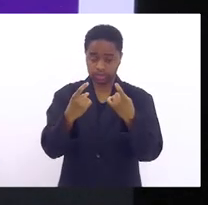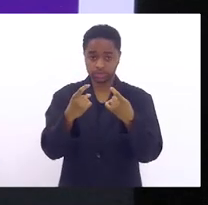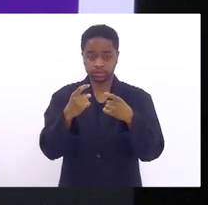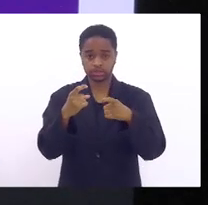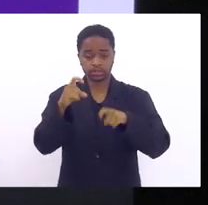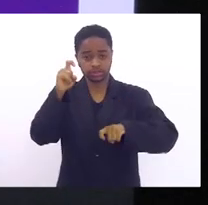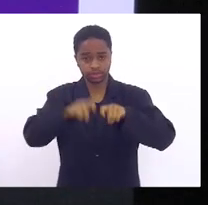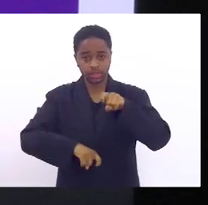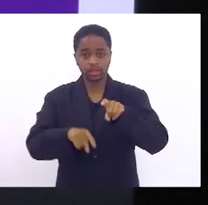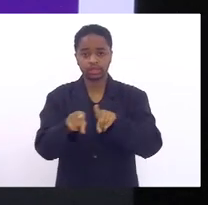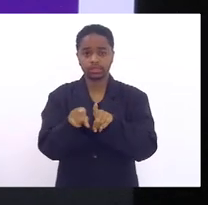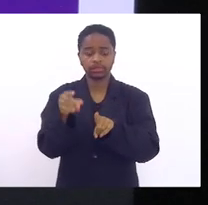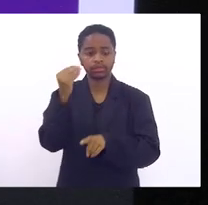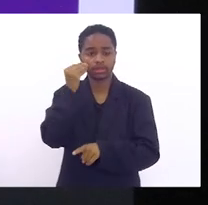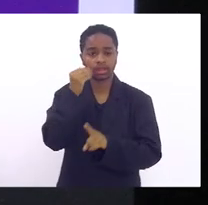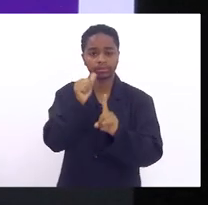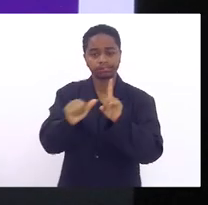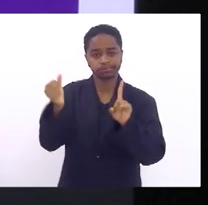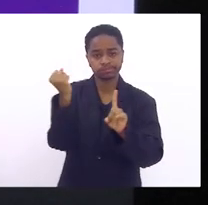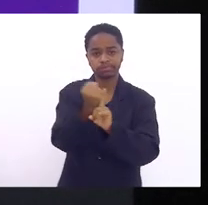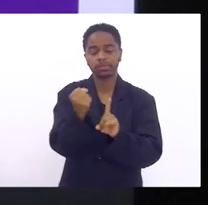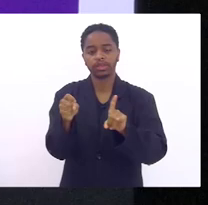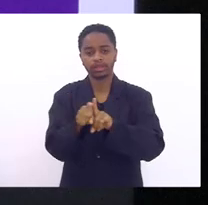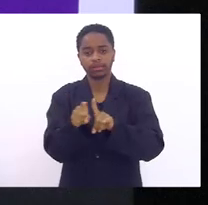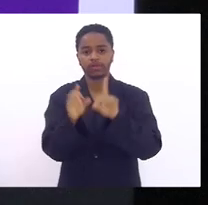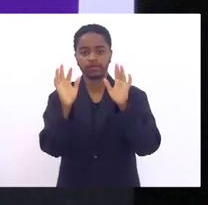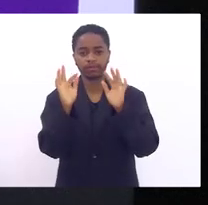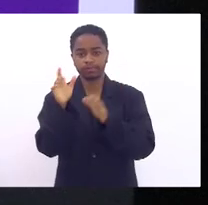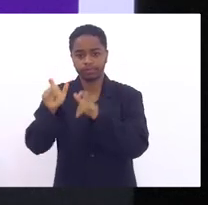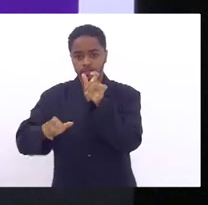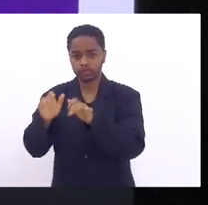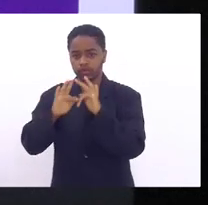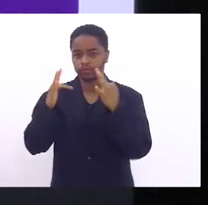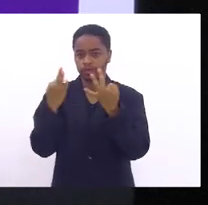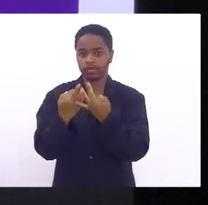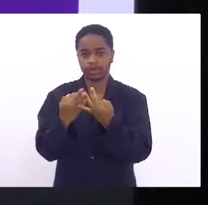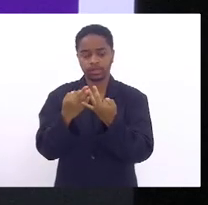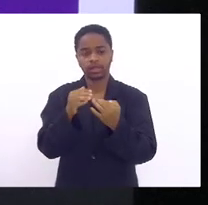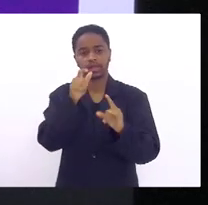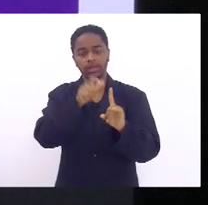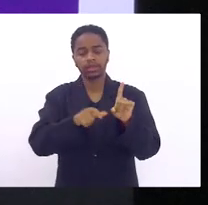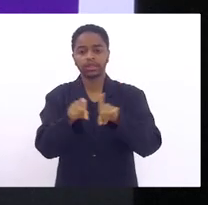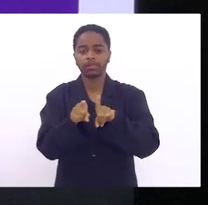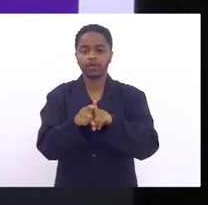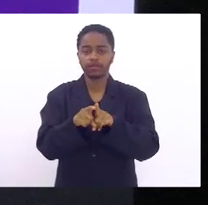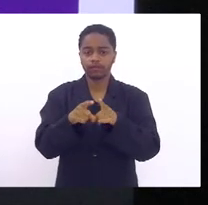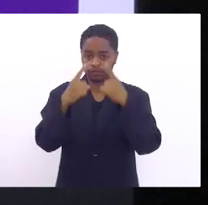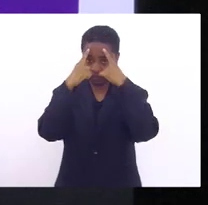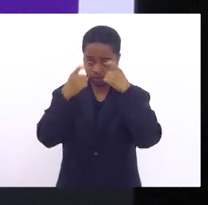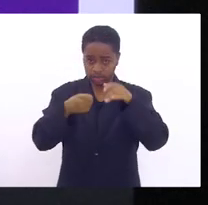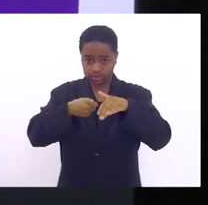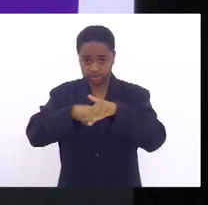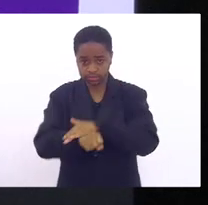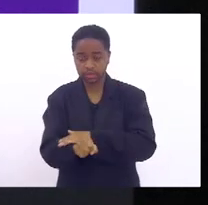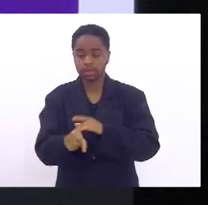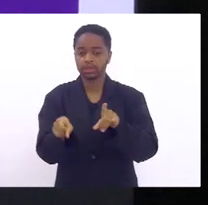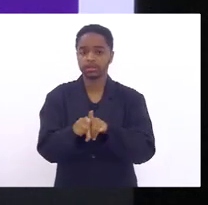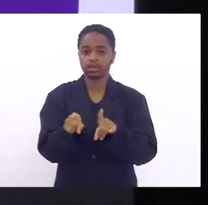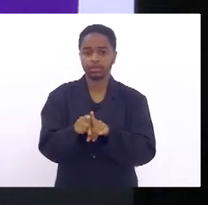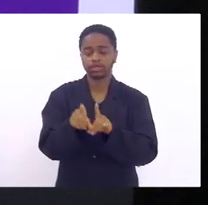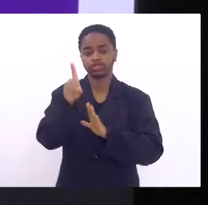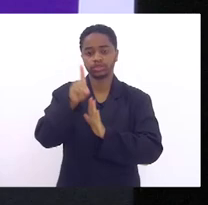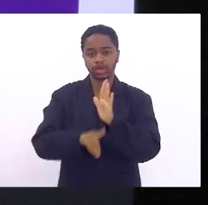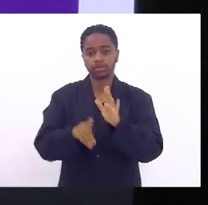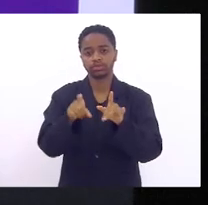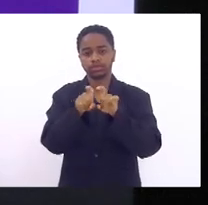de feminicídio familiar de vítima de feminicídio violência obstétrica demanda de Saúde da Mulher direitos sexuais